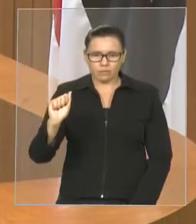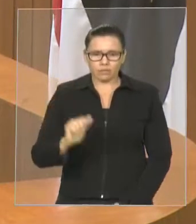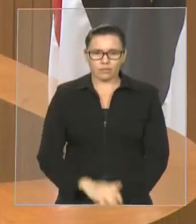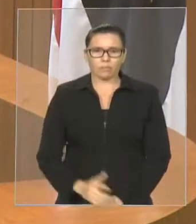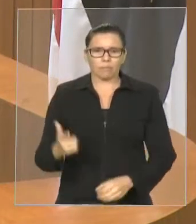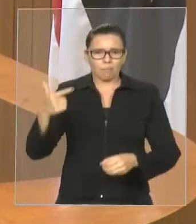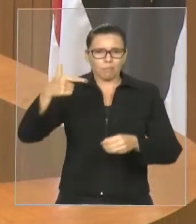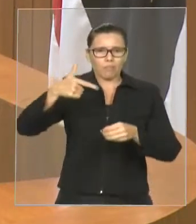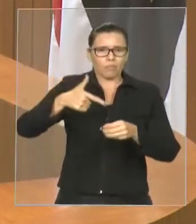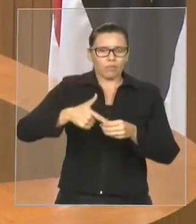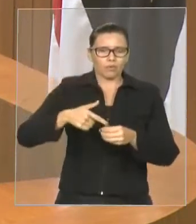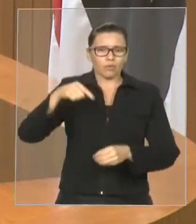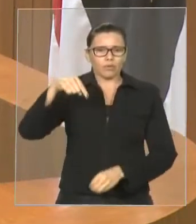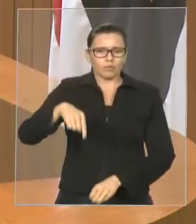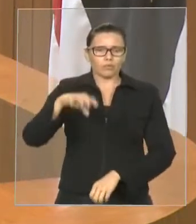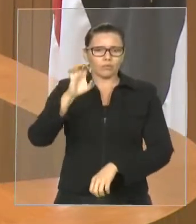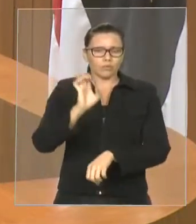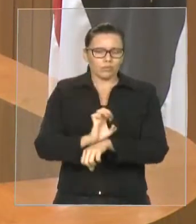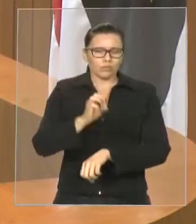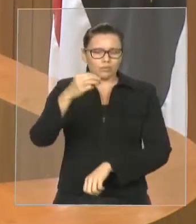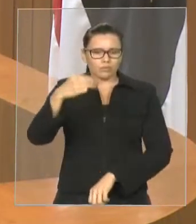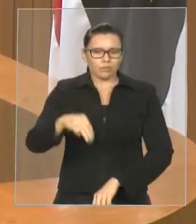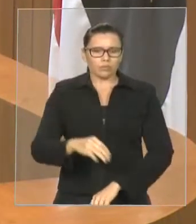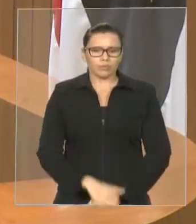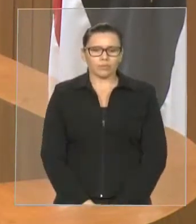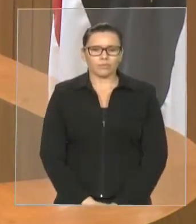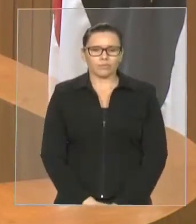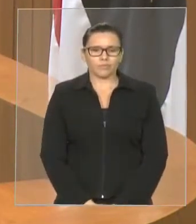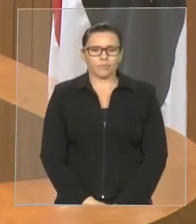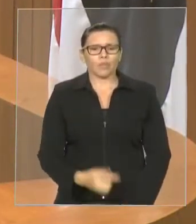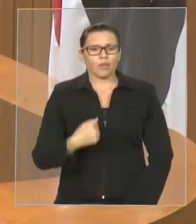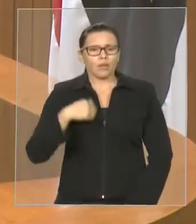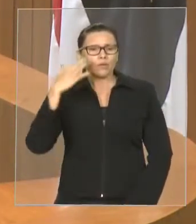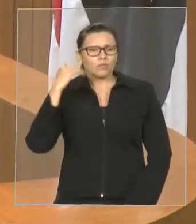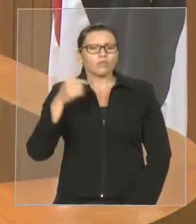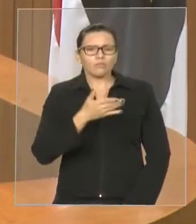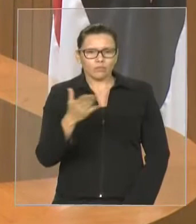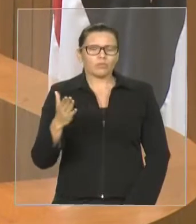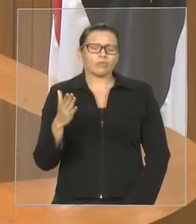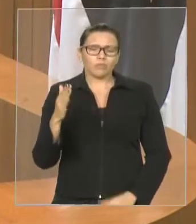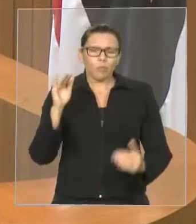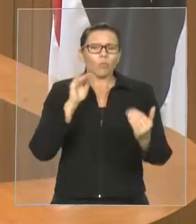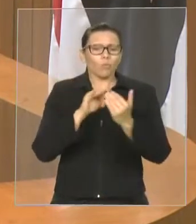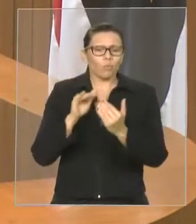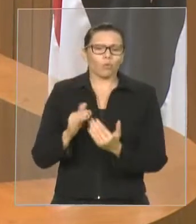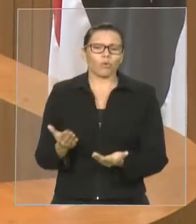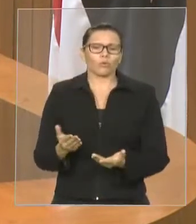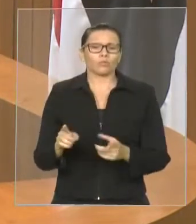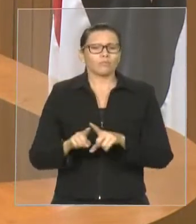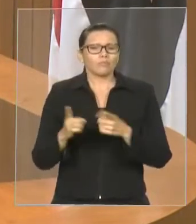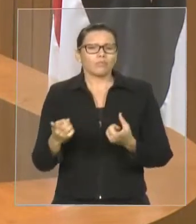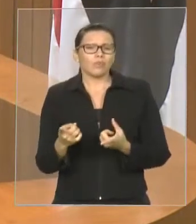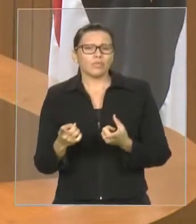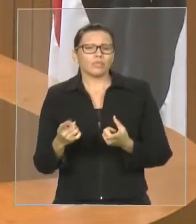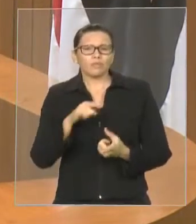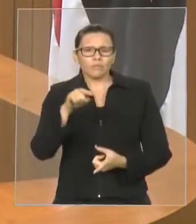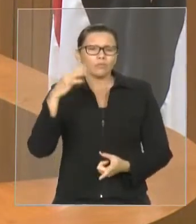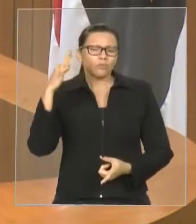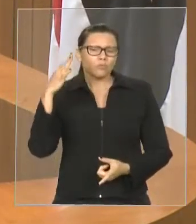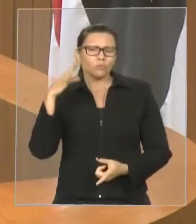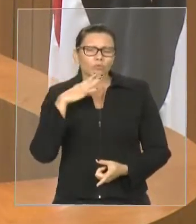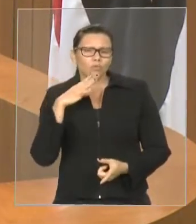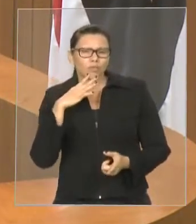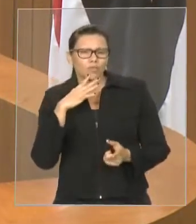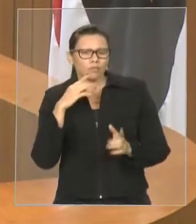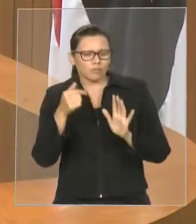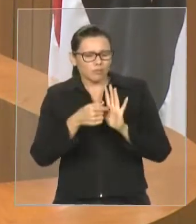pergunta é, o que foi negociado pelo governo do Estado? As condições que foram dadas pelo governo do Estado, será que